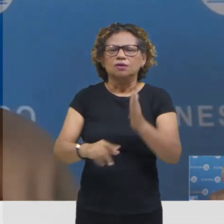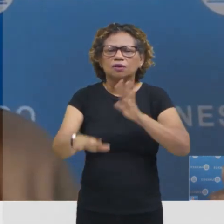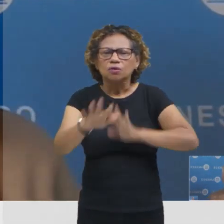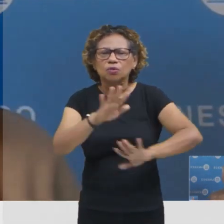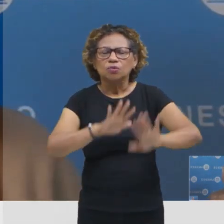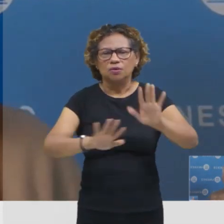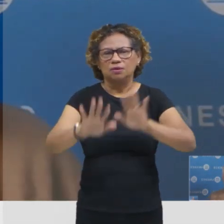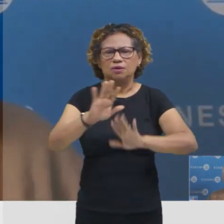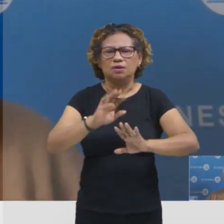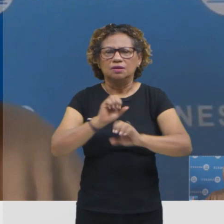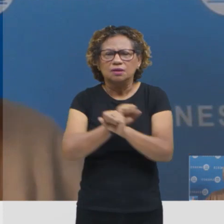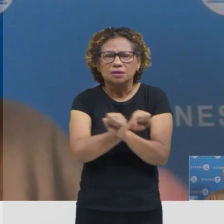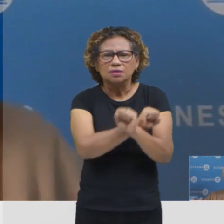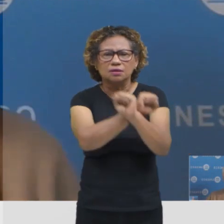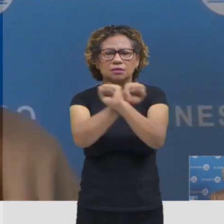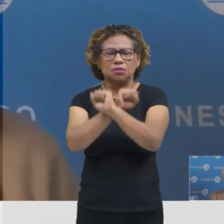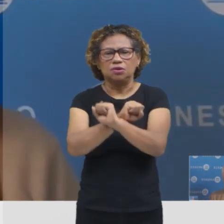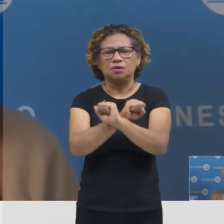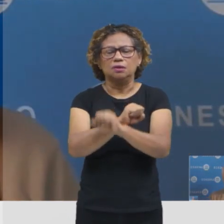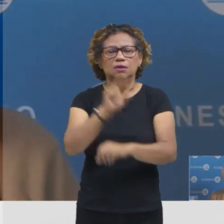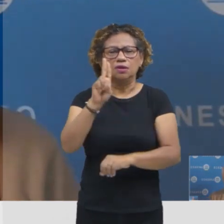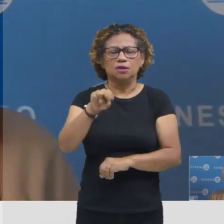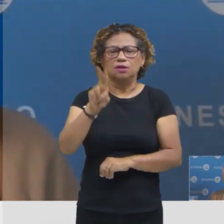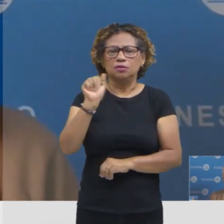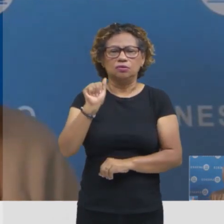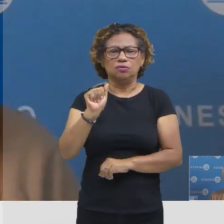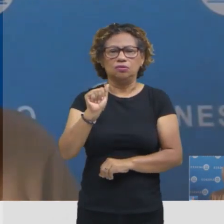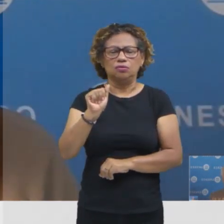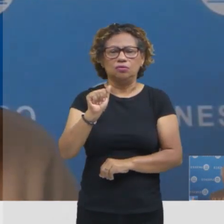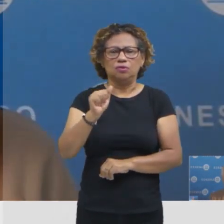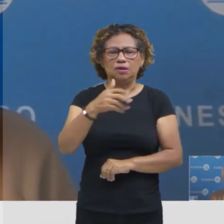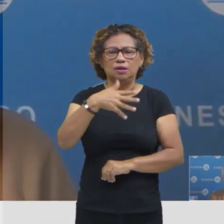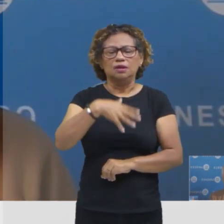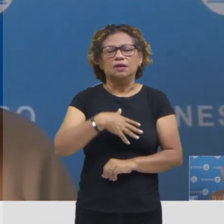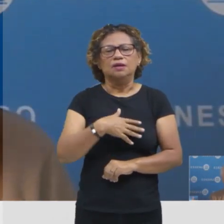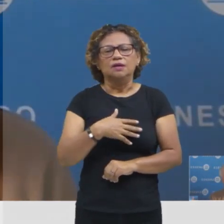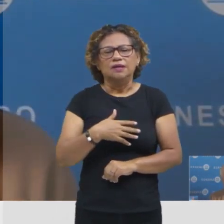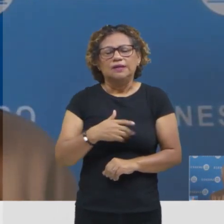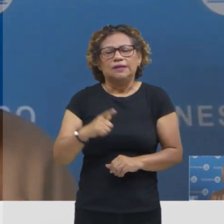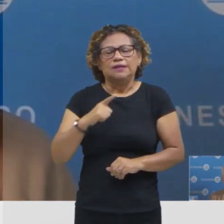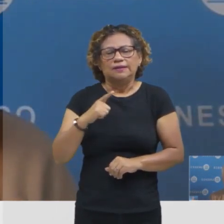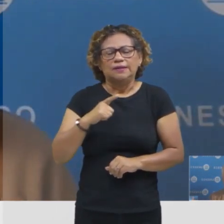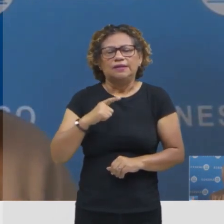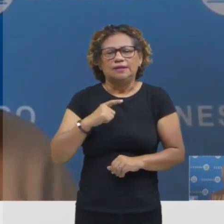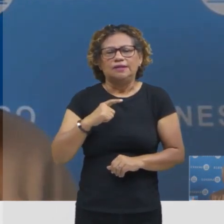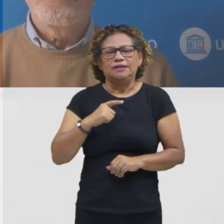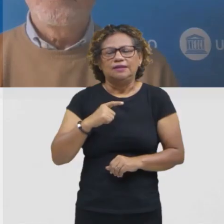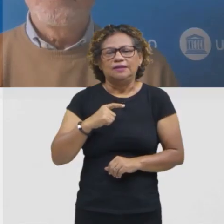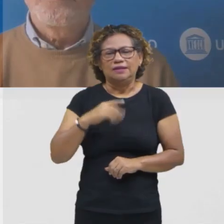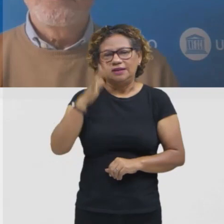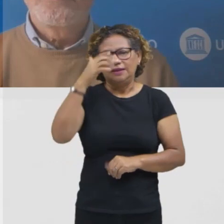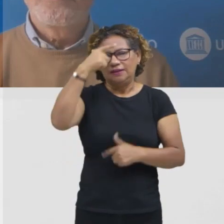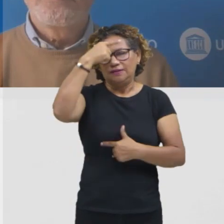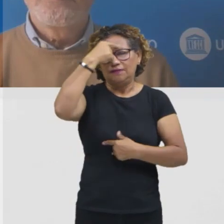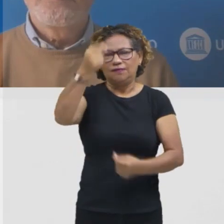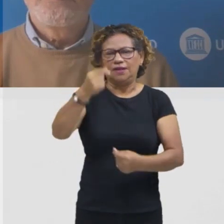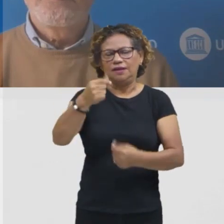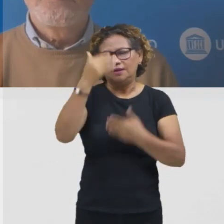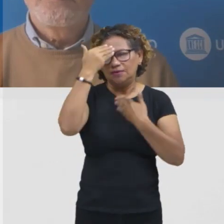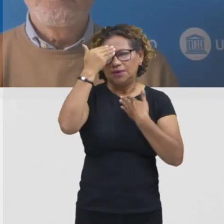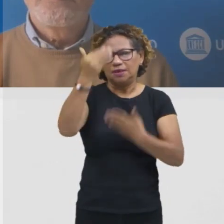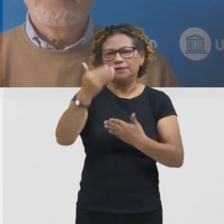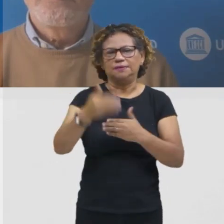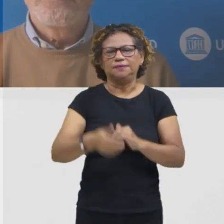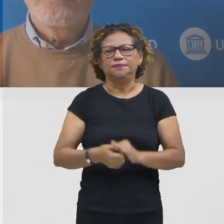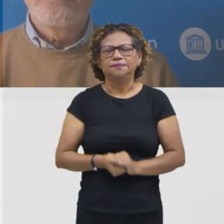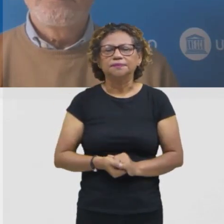se protejam, mas que nunca percam a confiança nem a esperança. Muito obrigado. Gratidão, professor,